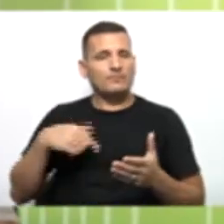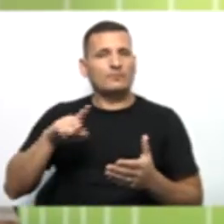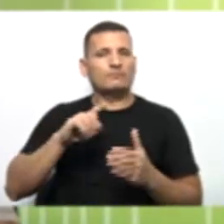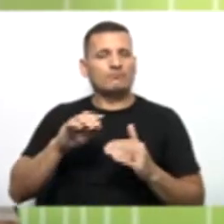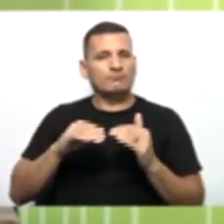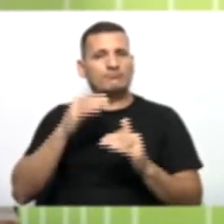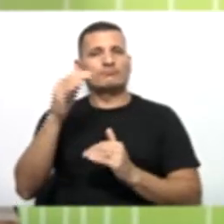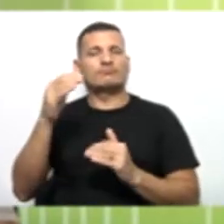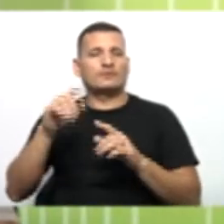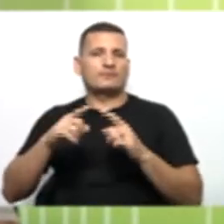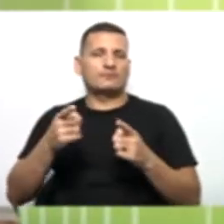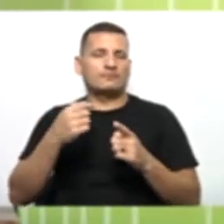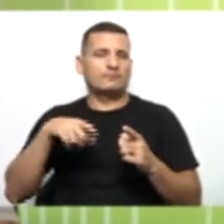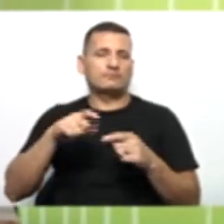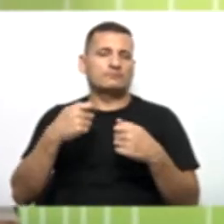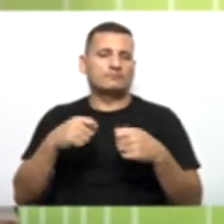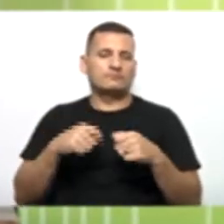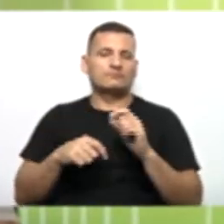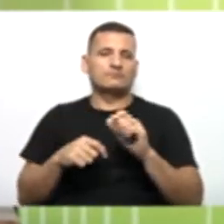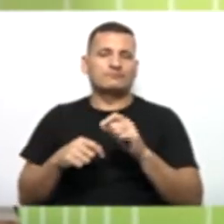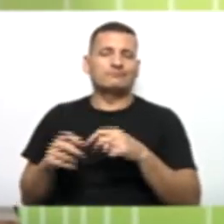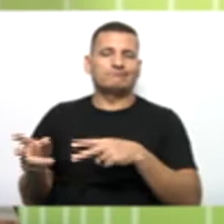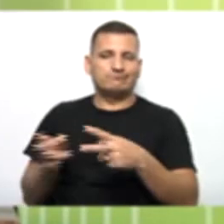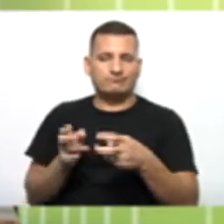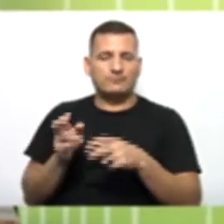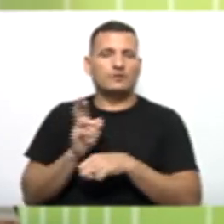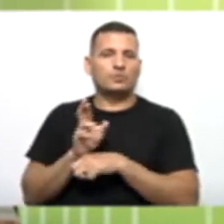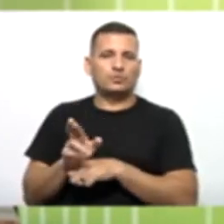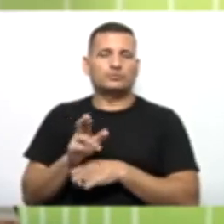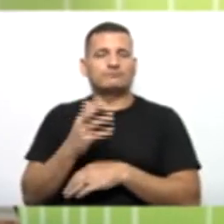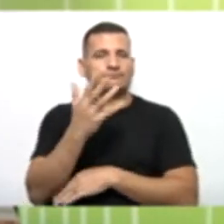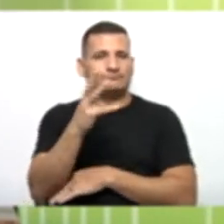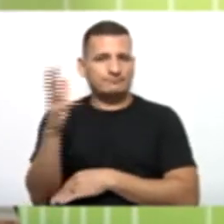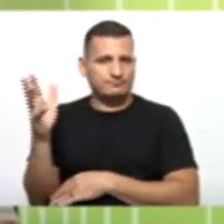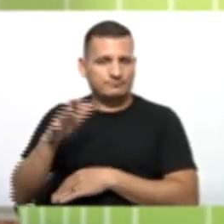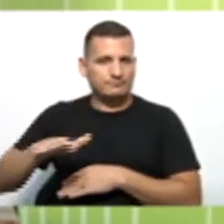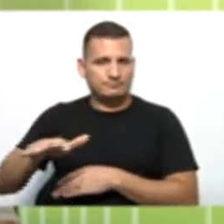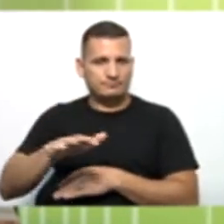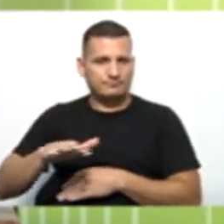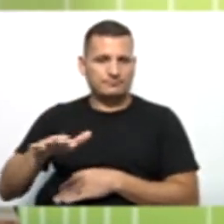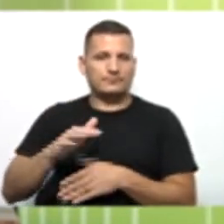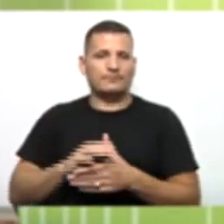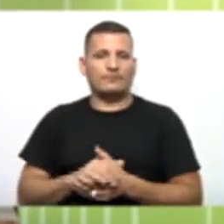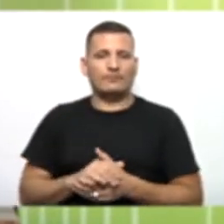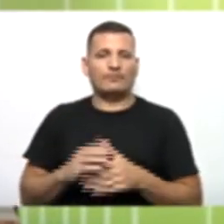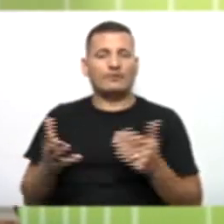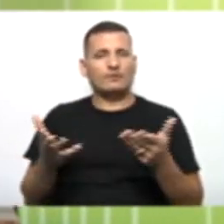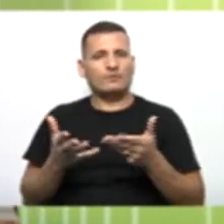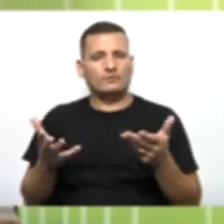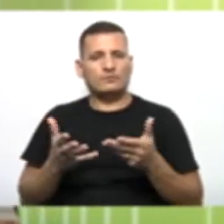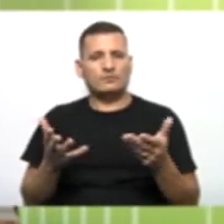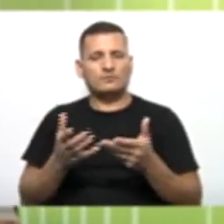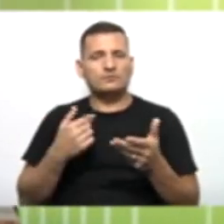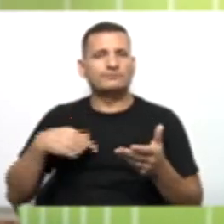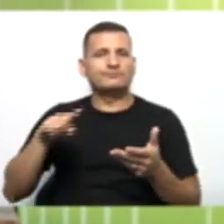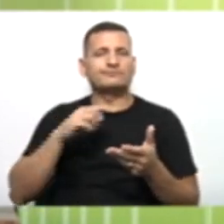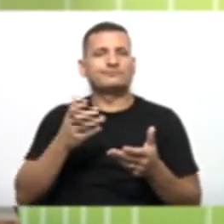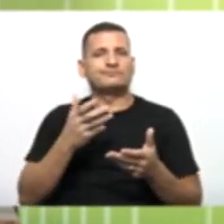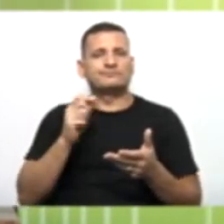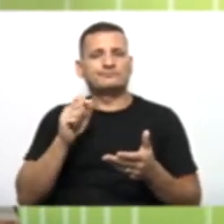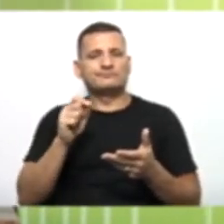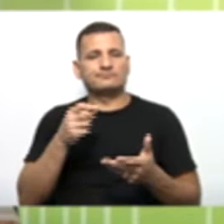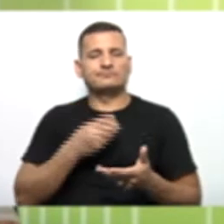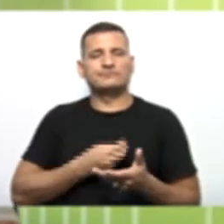mas nós ainda necessitamos retirar muitos recursos da natureza. Hoje nós queremos ter uma